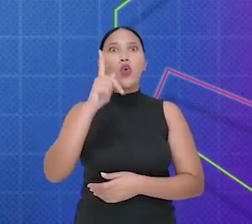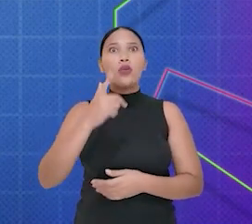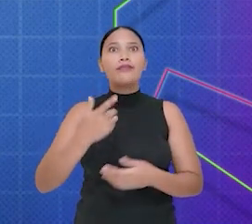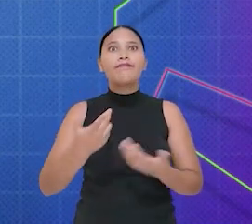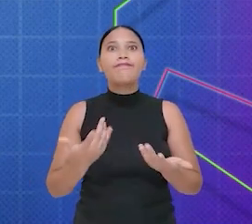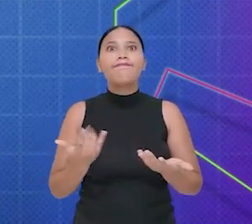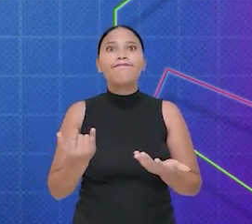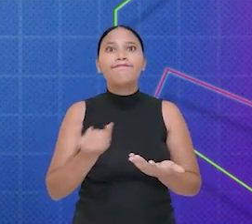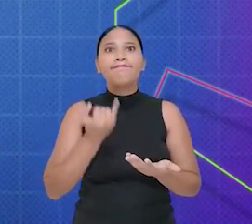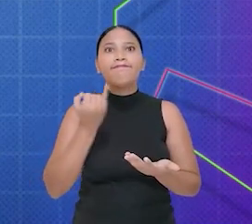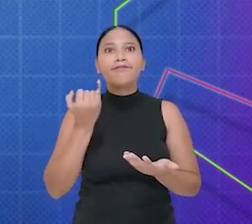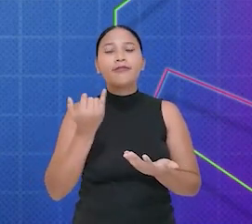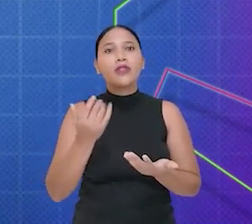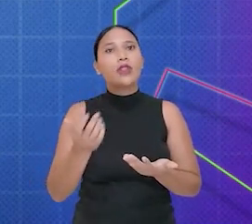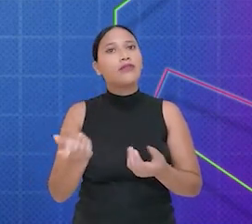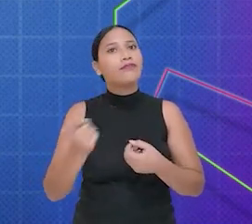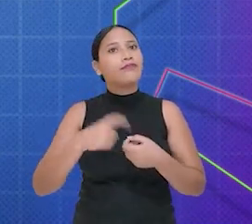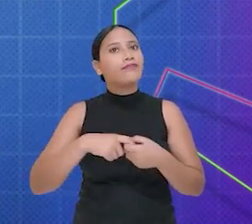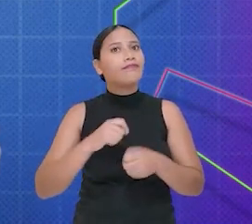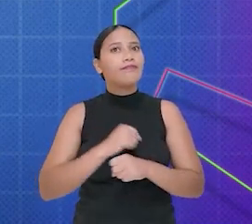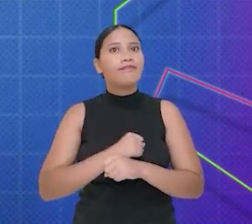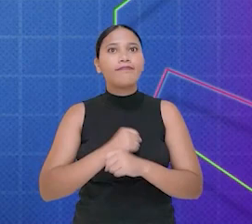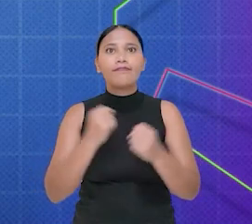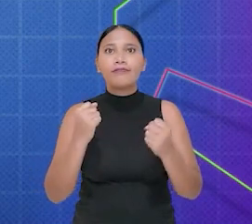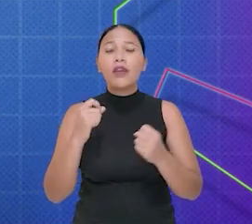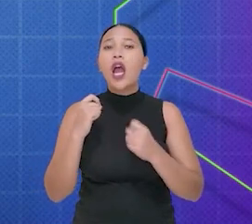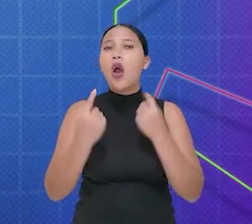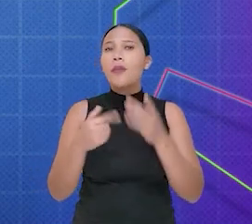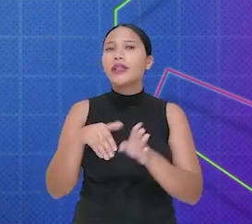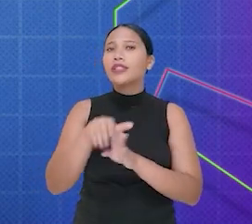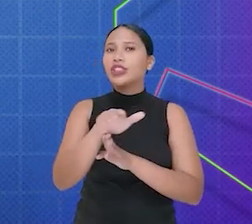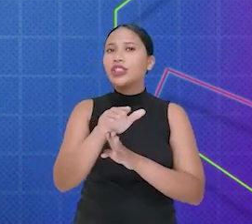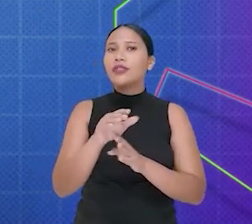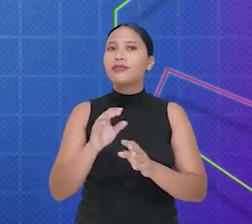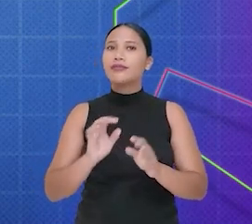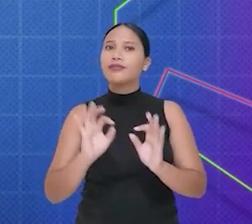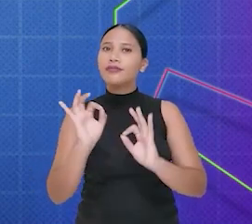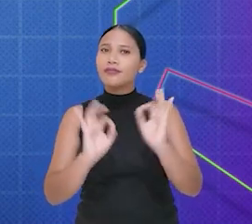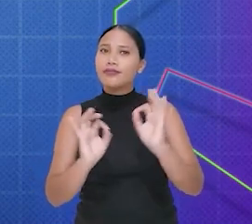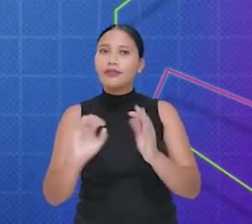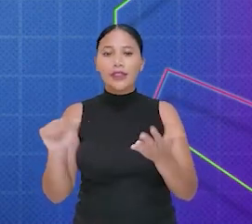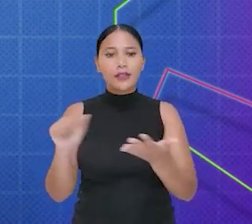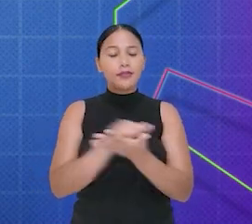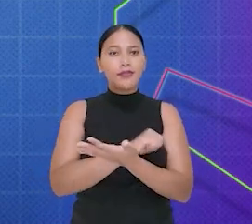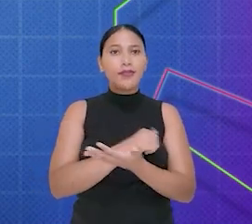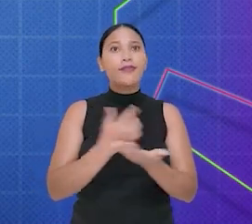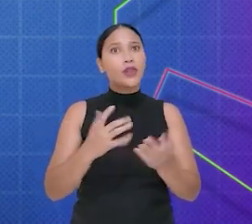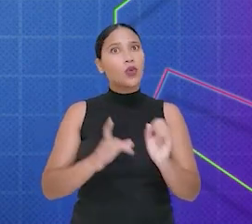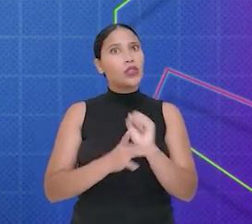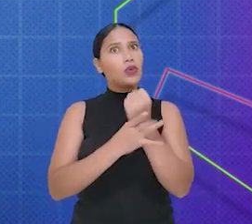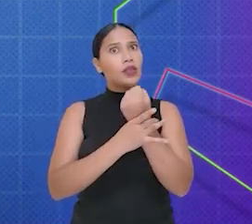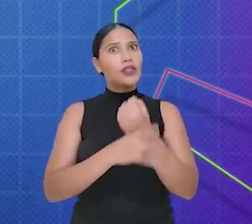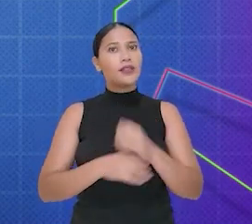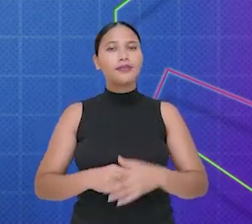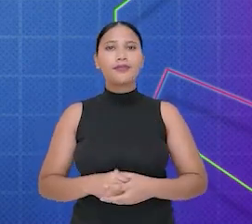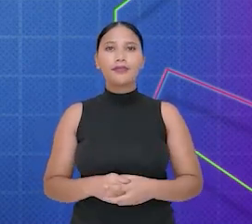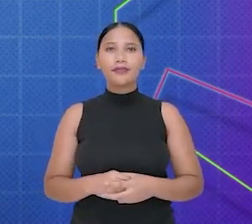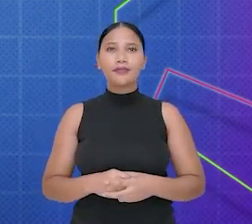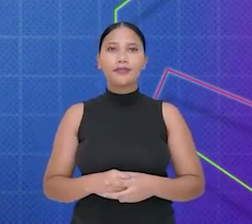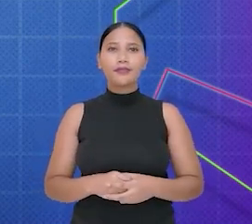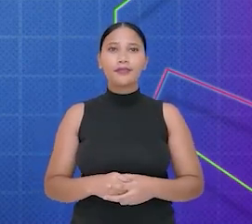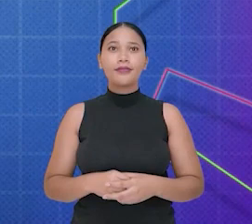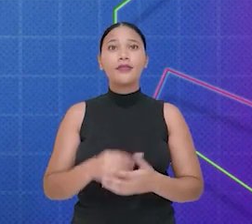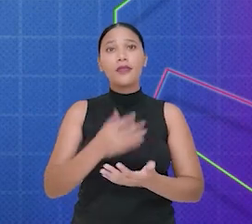excluir acidentalmente arquivos importantes ou irreparáveis. Aqui estão algumas dicas para gerenciar e excluir arquivos com